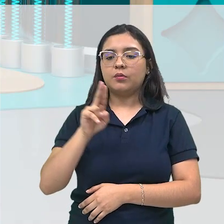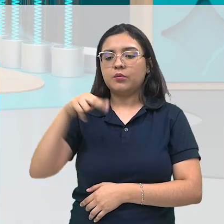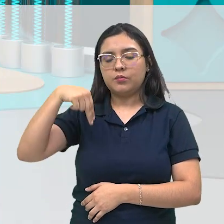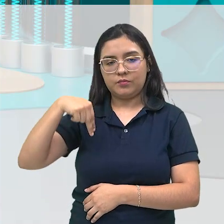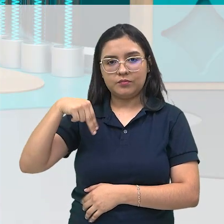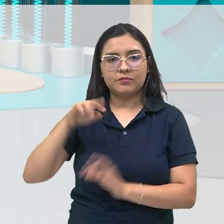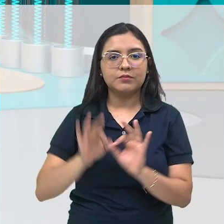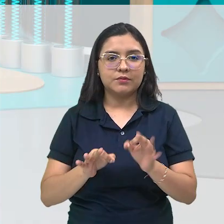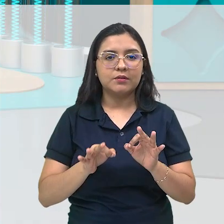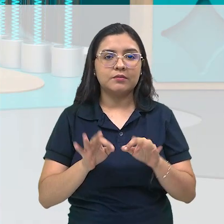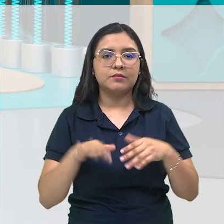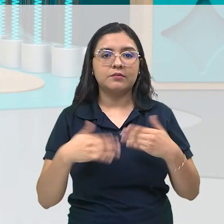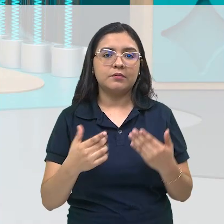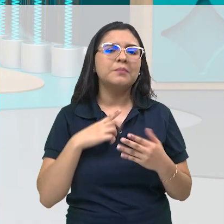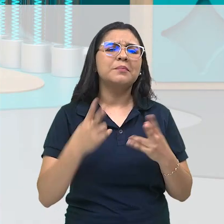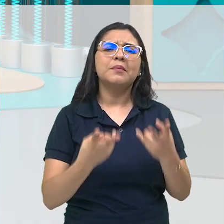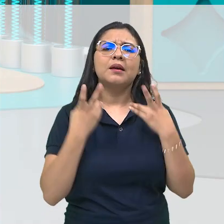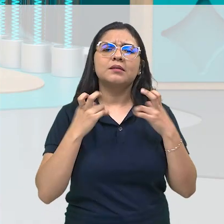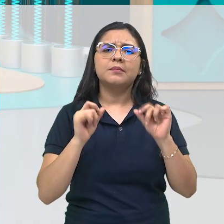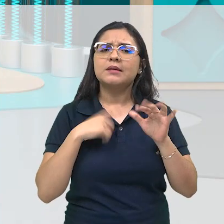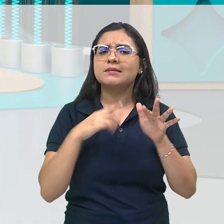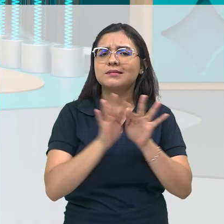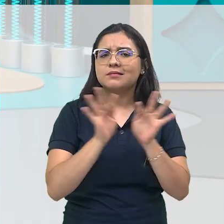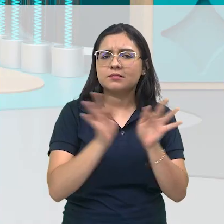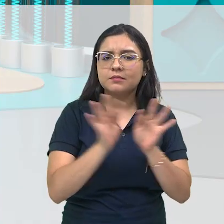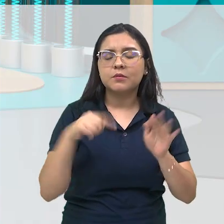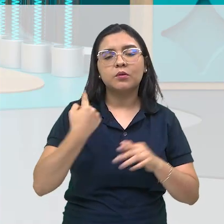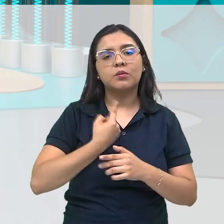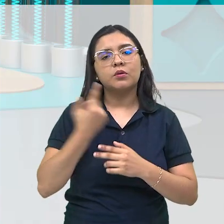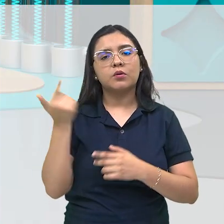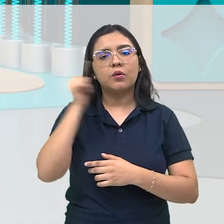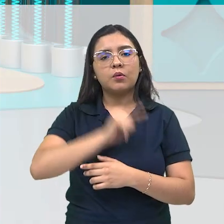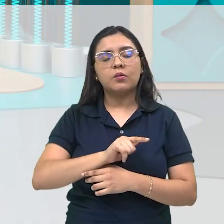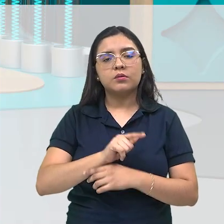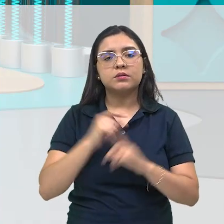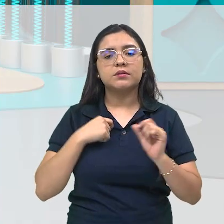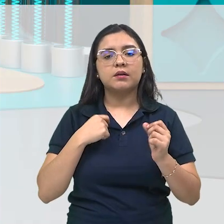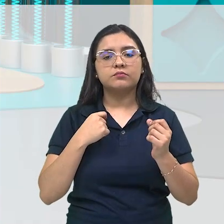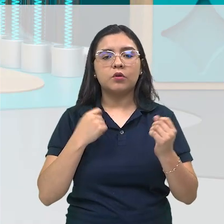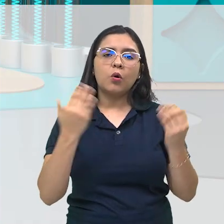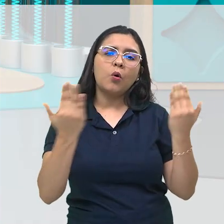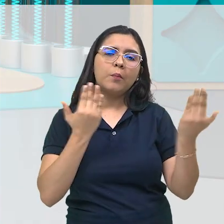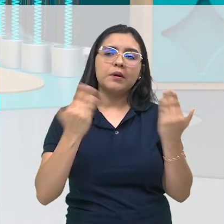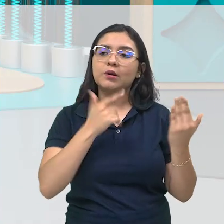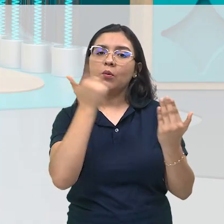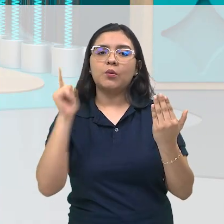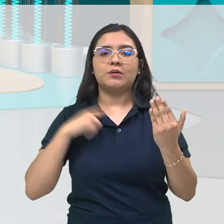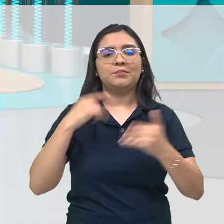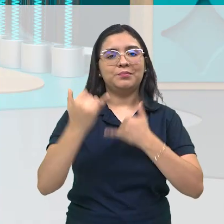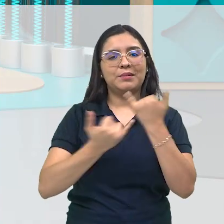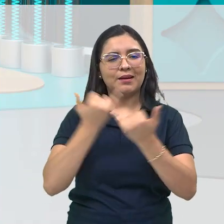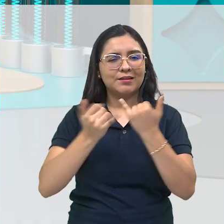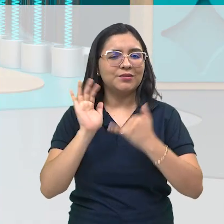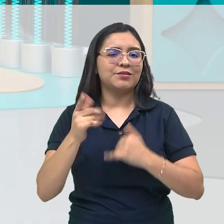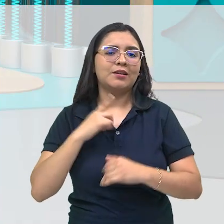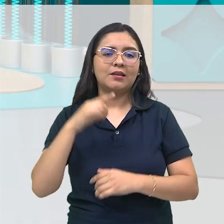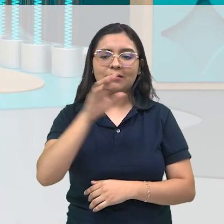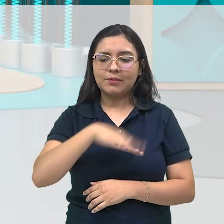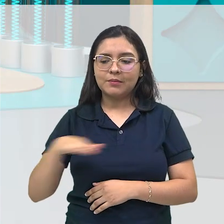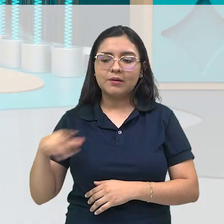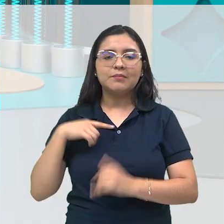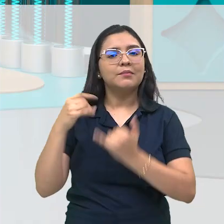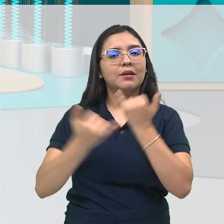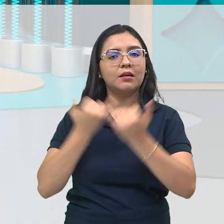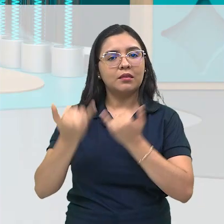vejam como que é. Na verdade, ele é simples. Quando a gente começa a ver, comparar com algumas brincadeiras que a gente já teve na